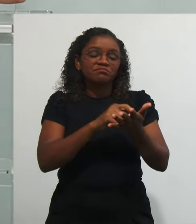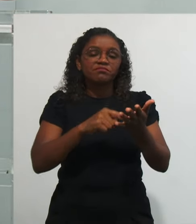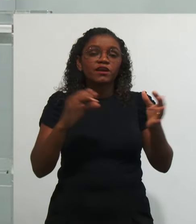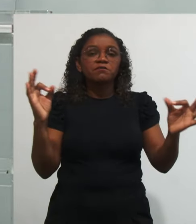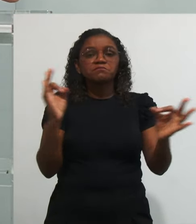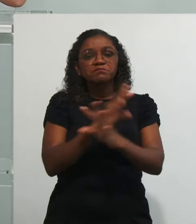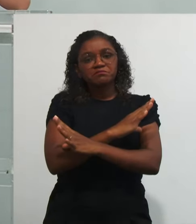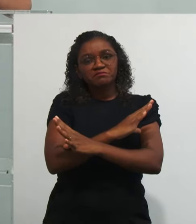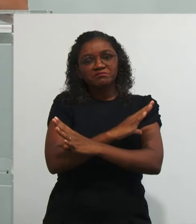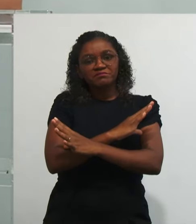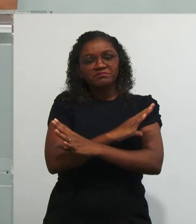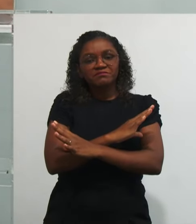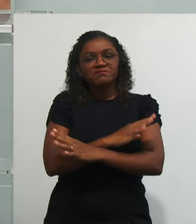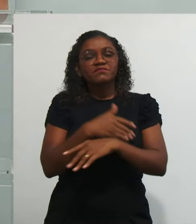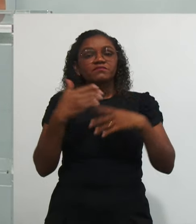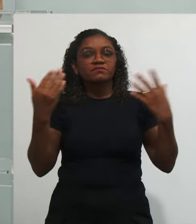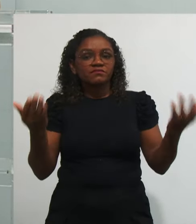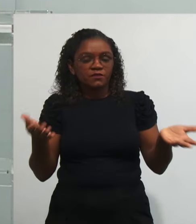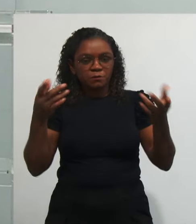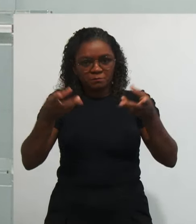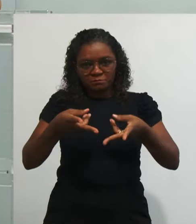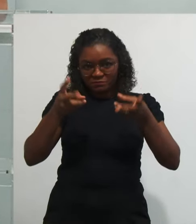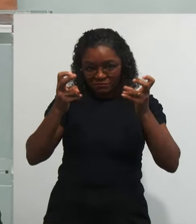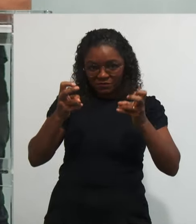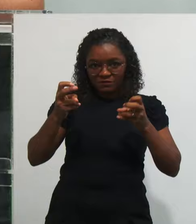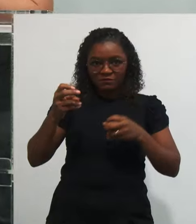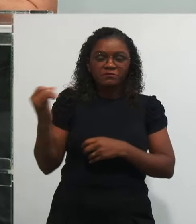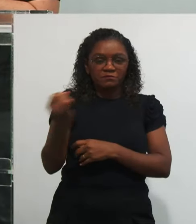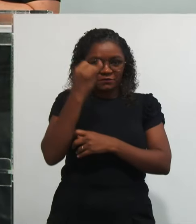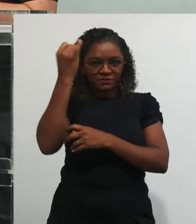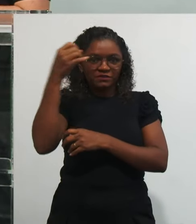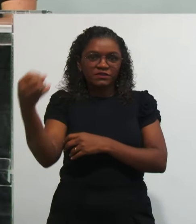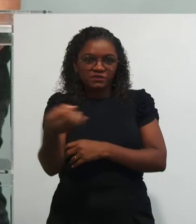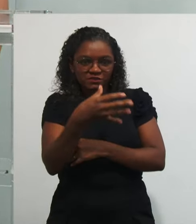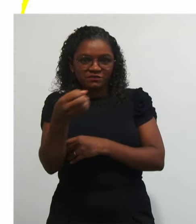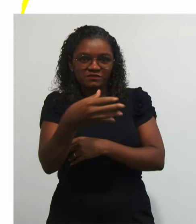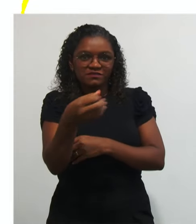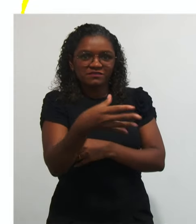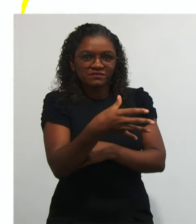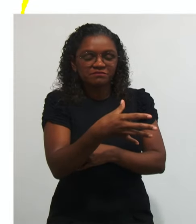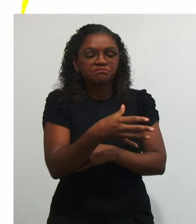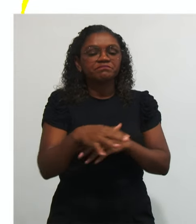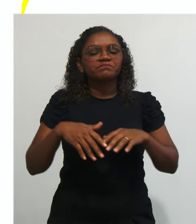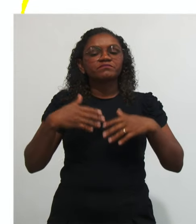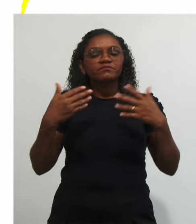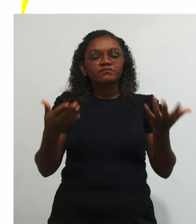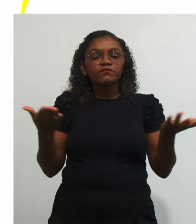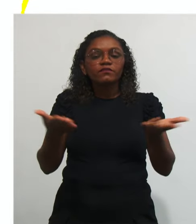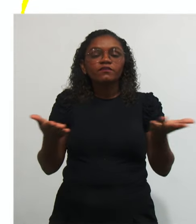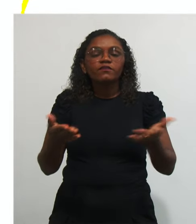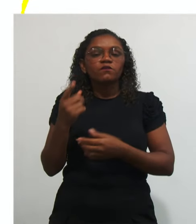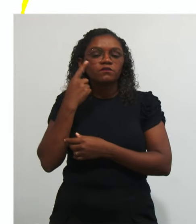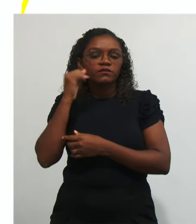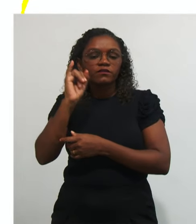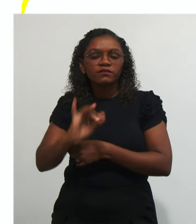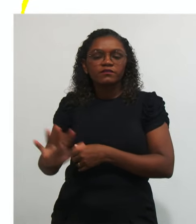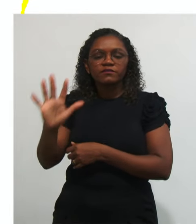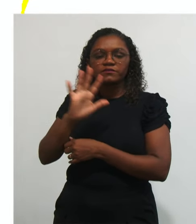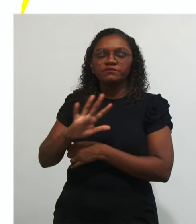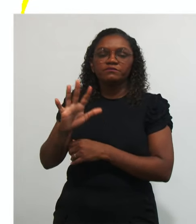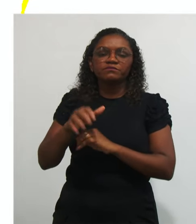então perceba aí quanto é importante as inovações né Olha só esse essa outra imagem aqui